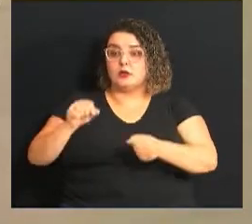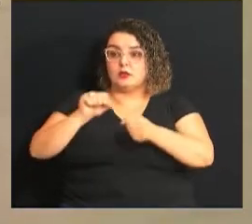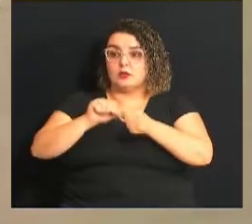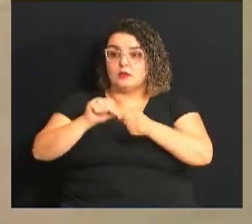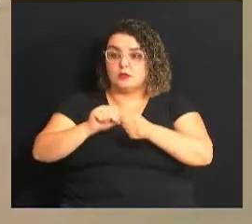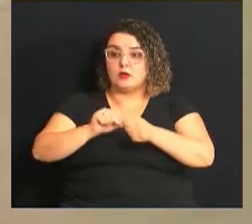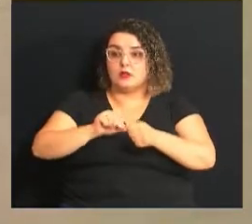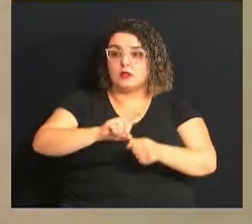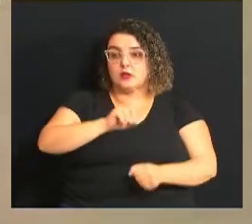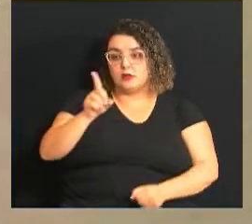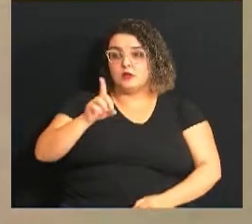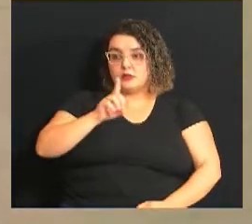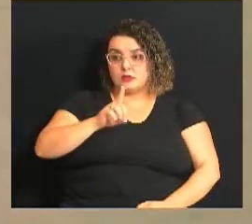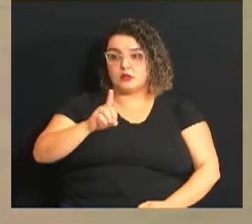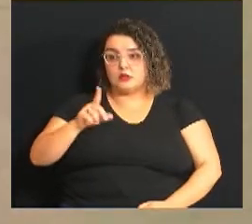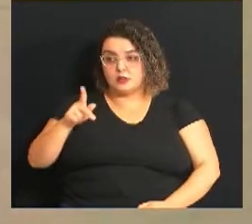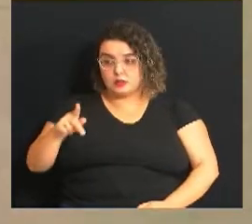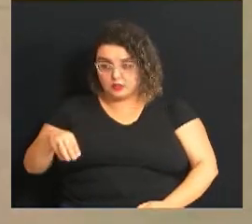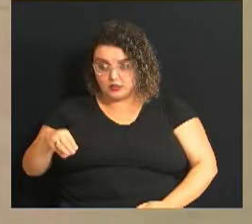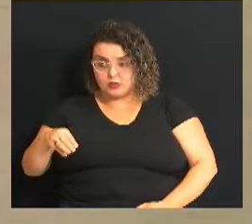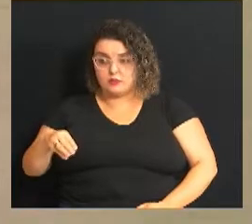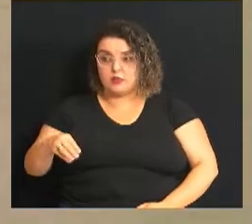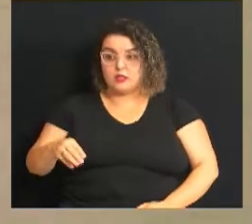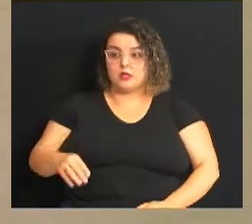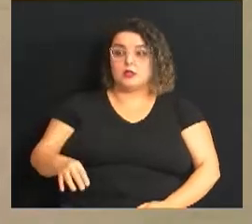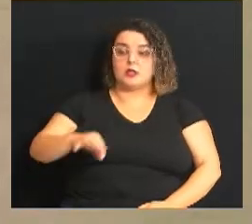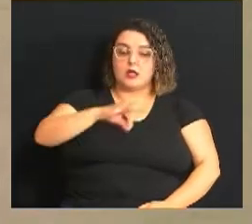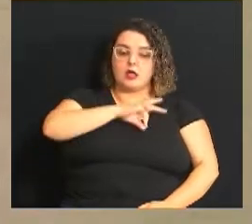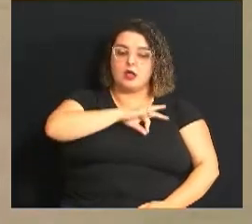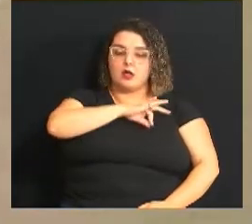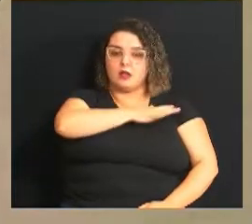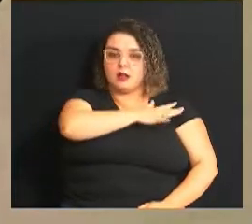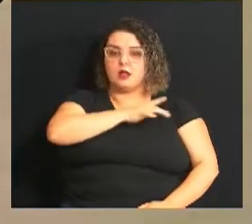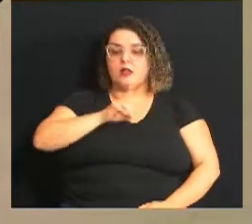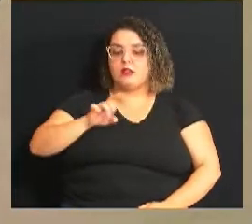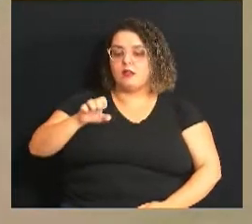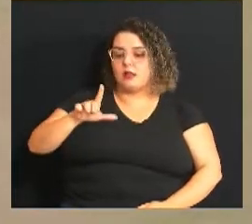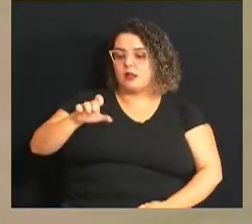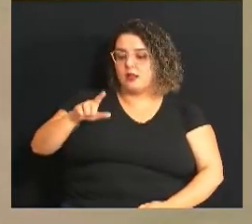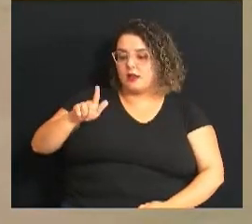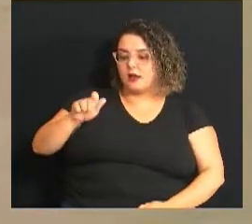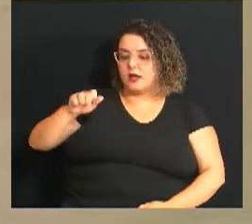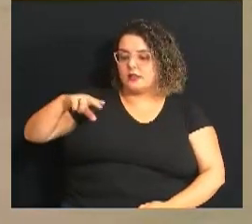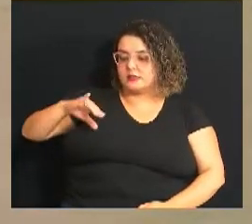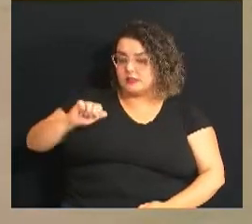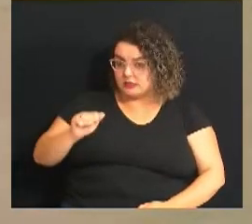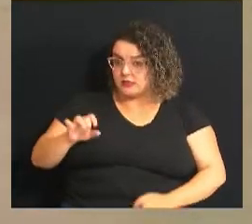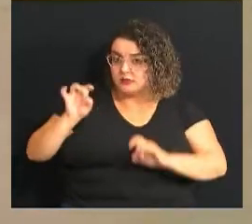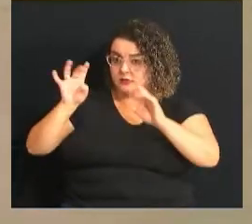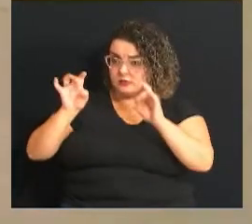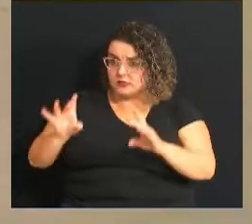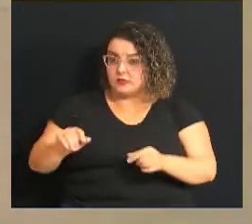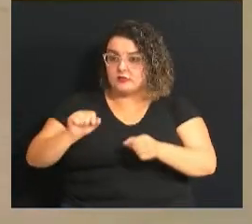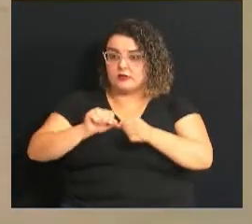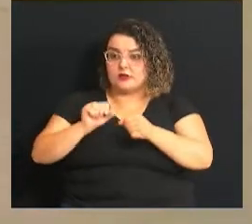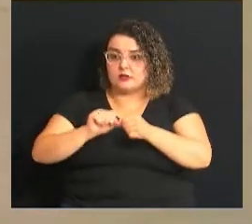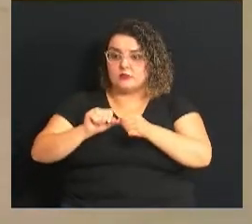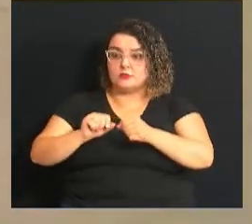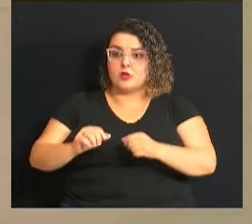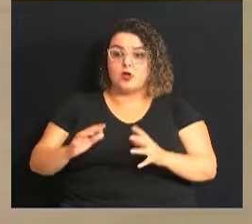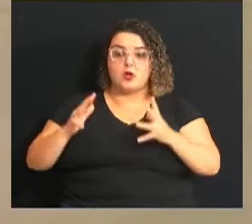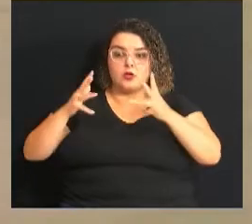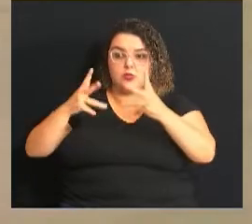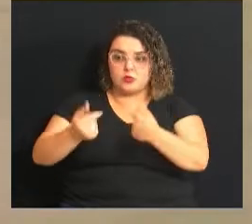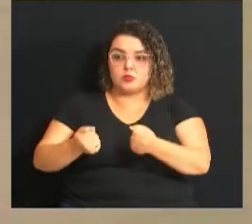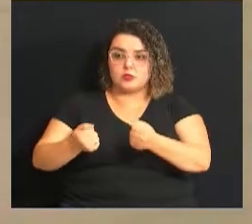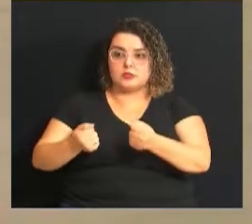Policial, a DDM, que é a Delegacia Especializada, para tratar do tema, e lá nós fazemos todas as medidas necessárias para